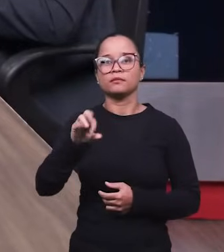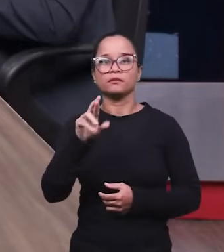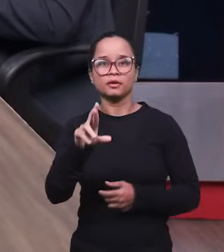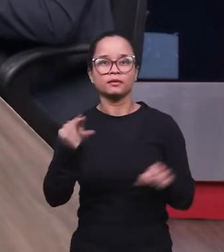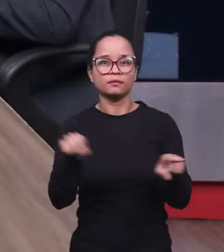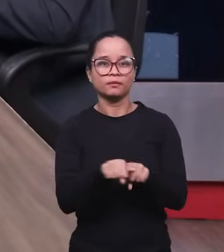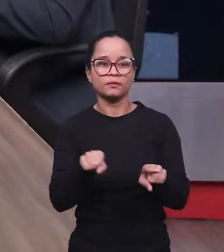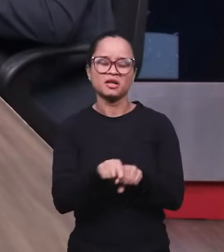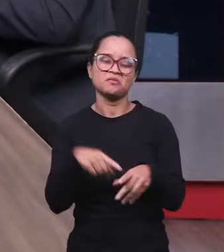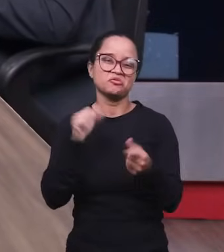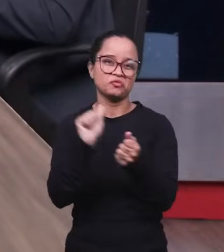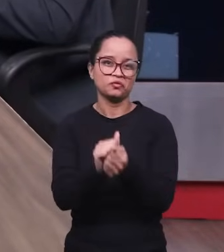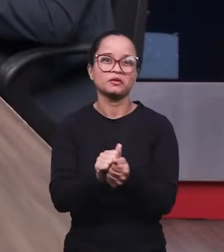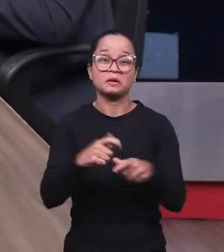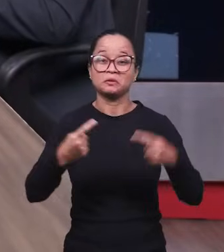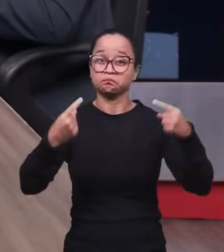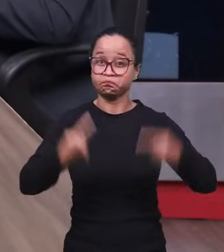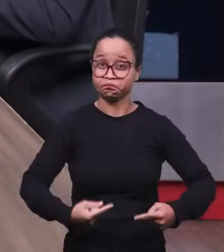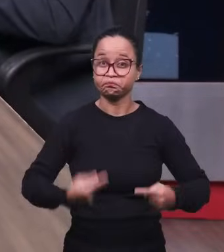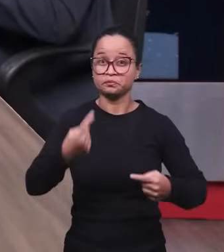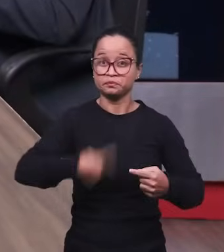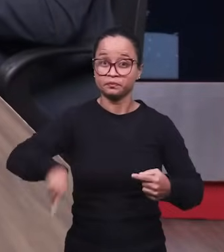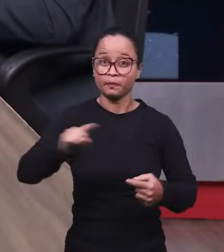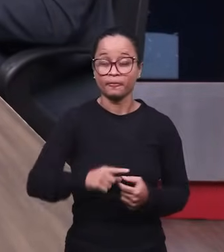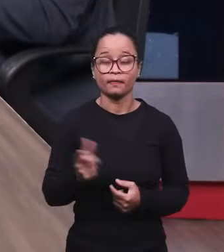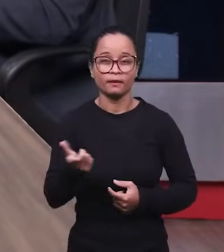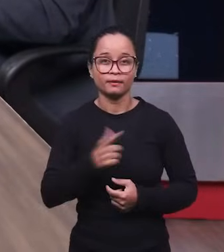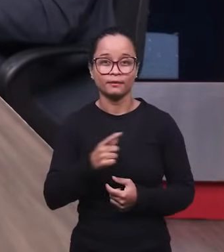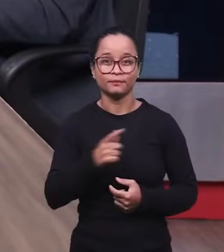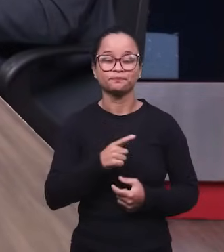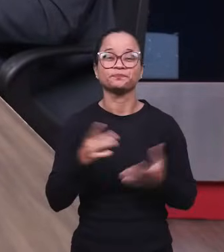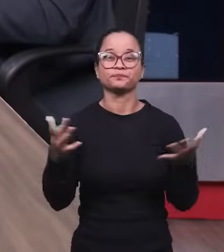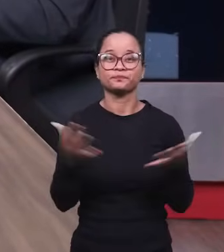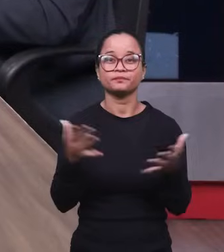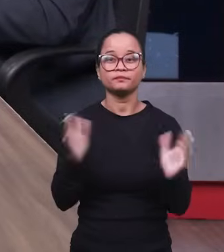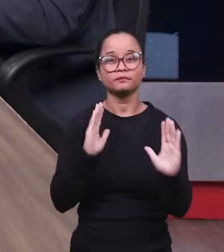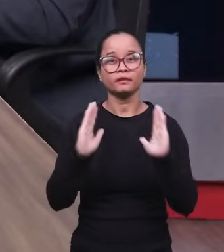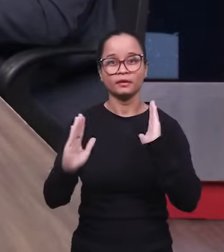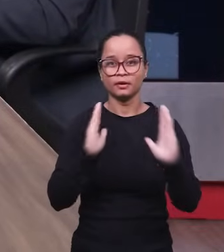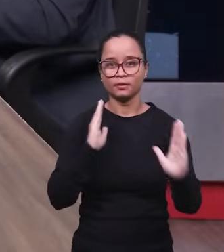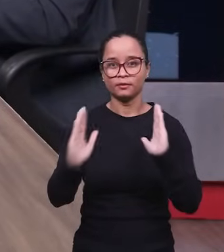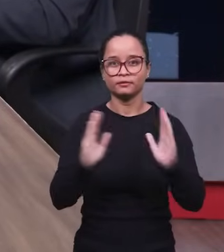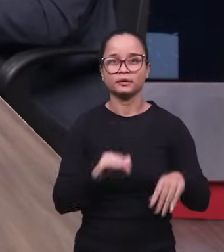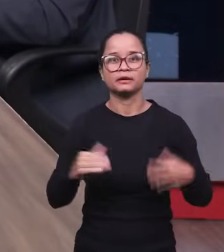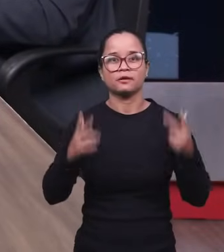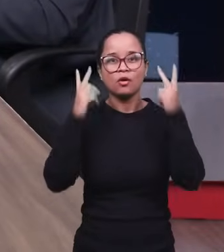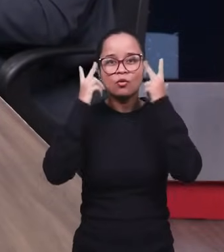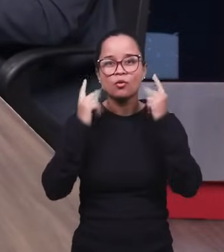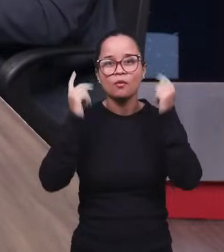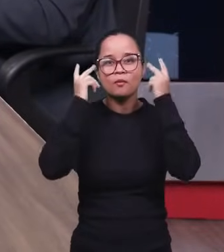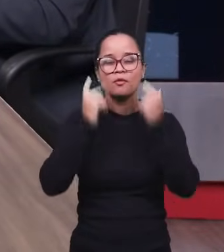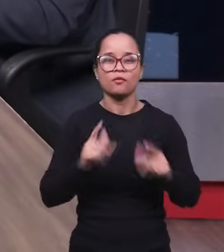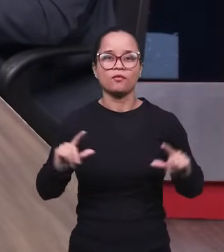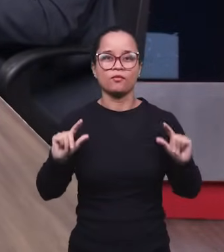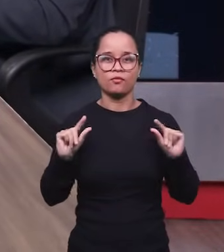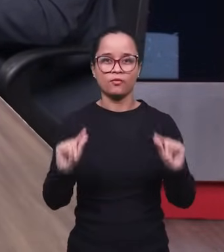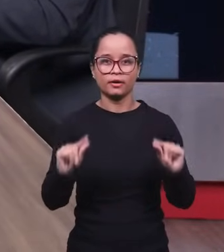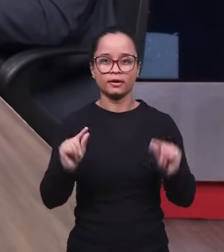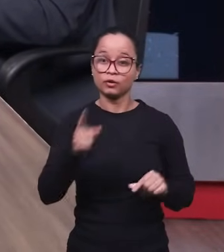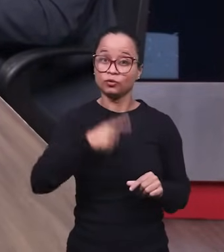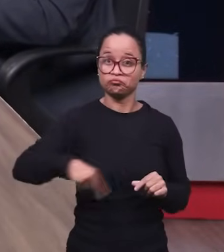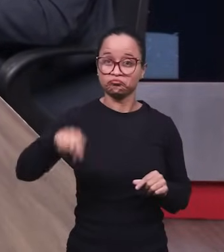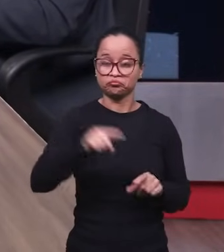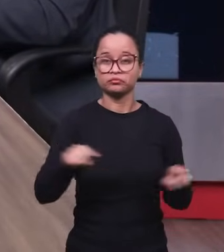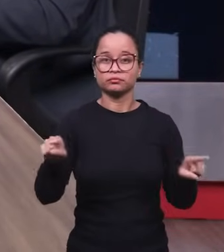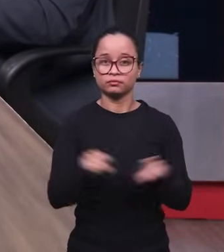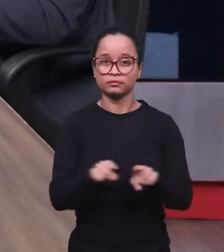que estava lá conosco. Então, foram desafios que nós enfrentamos ali naquela época. Naturalmente, nós